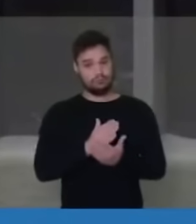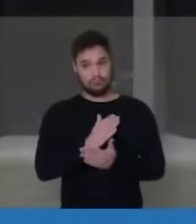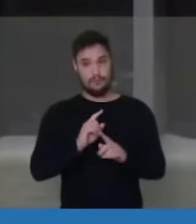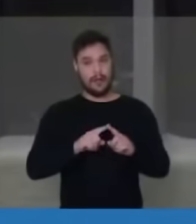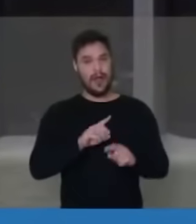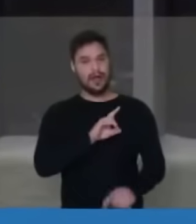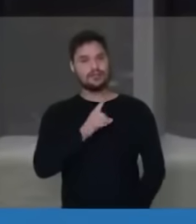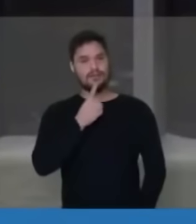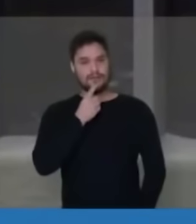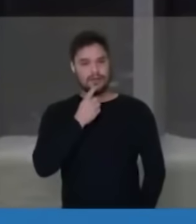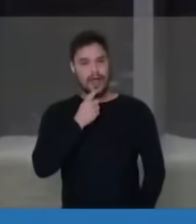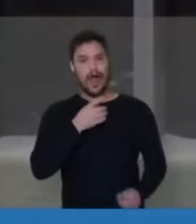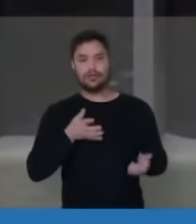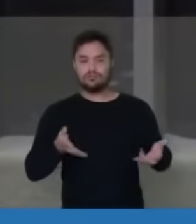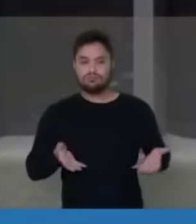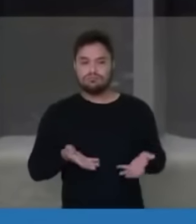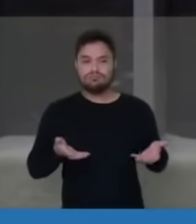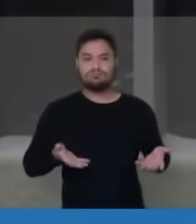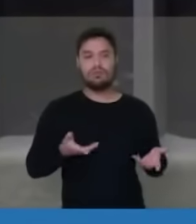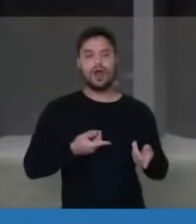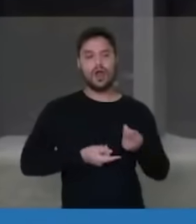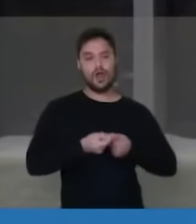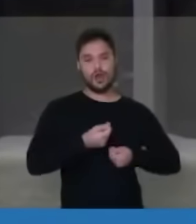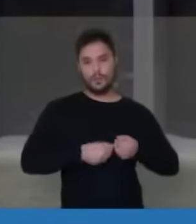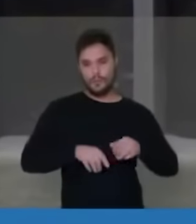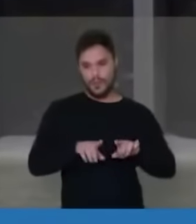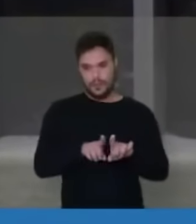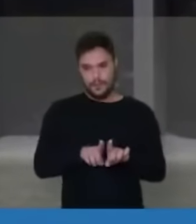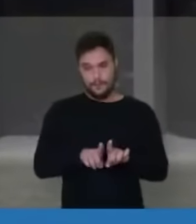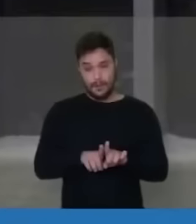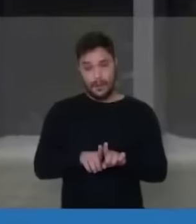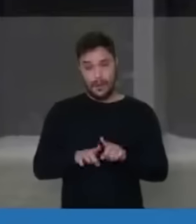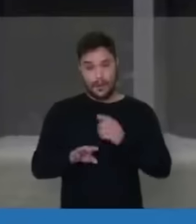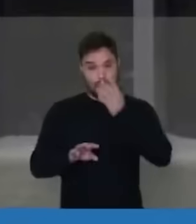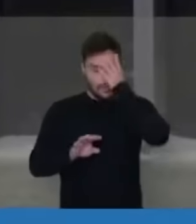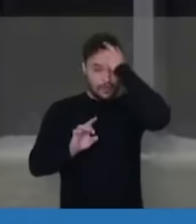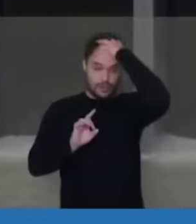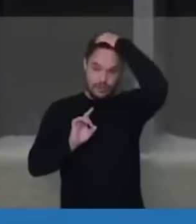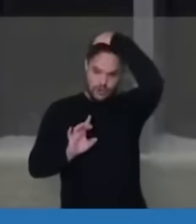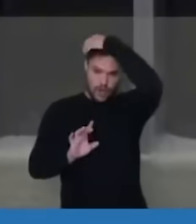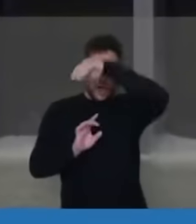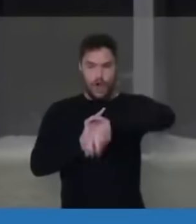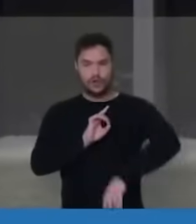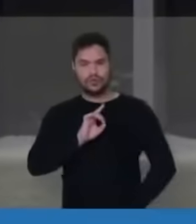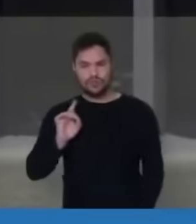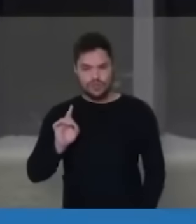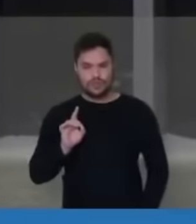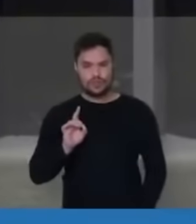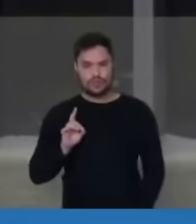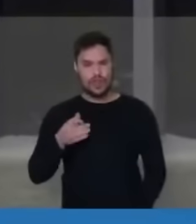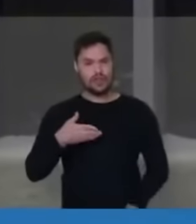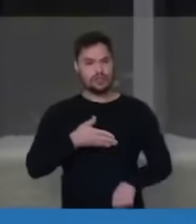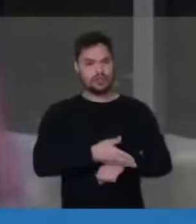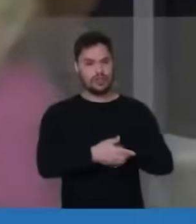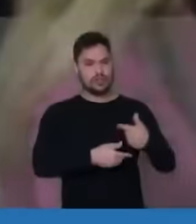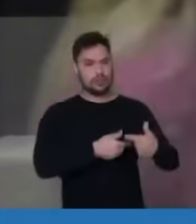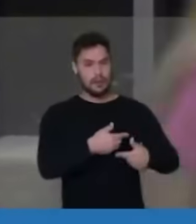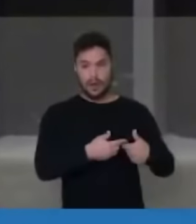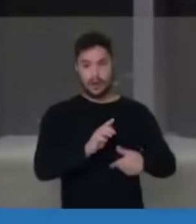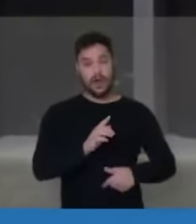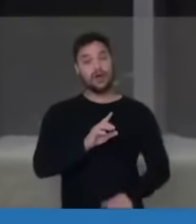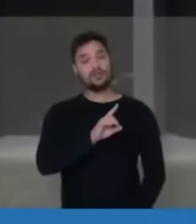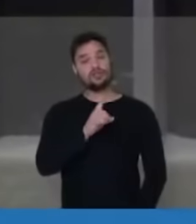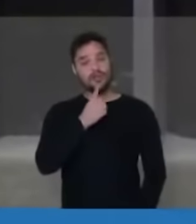feriado movimenta a economia também, porque a economia não é só o dia de circular e ir na loja.